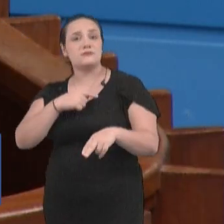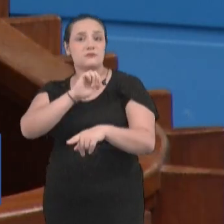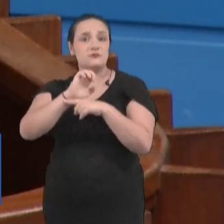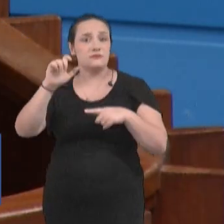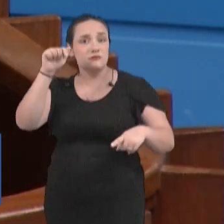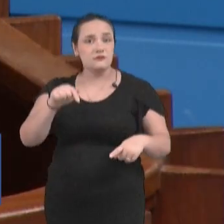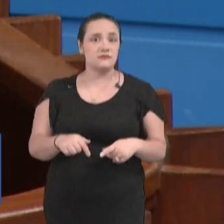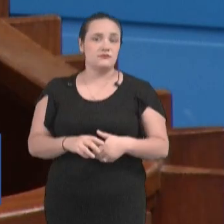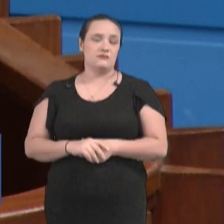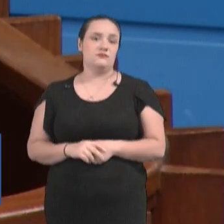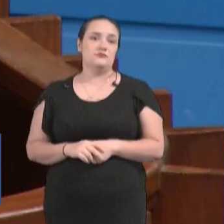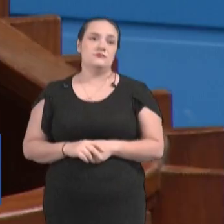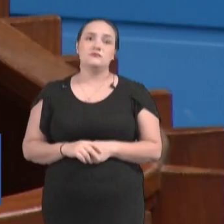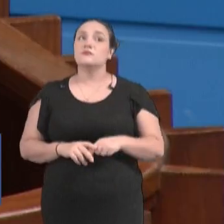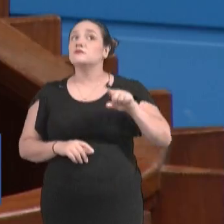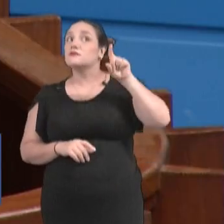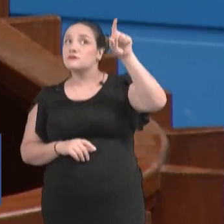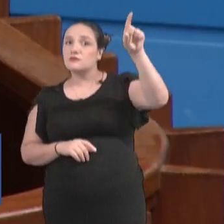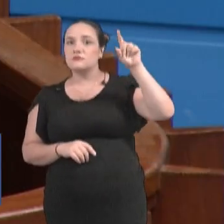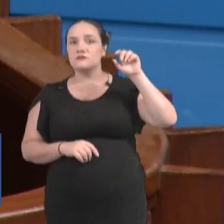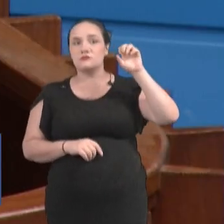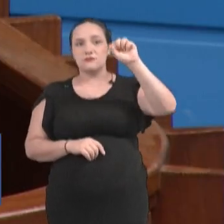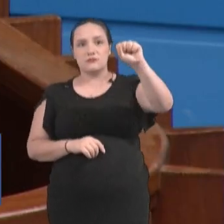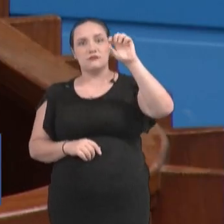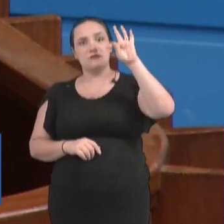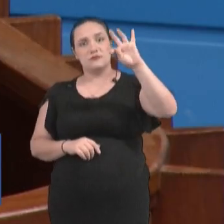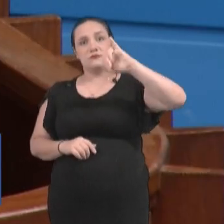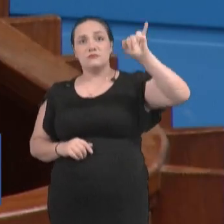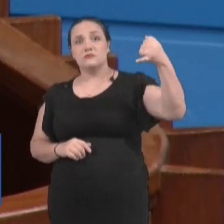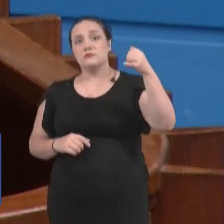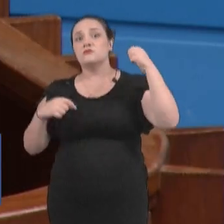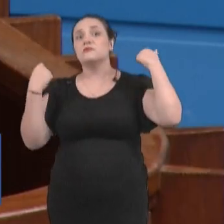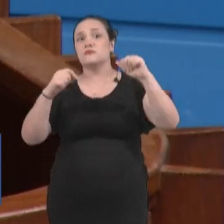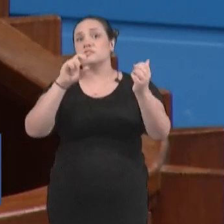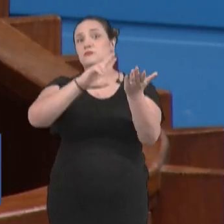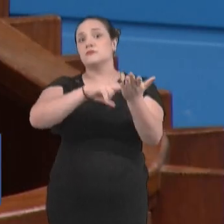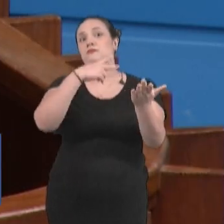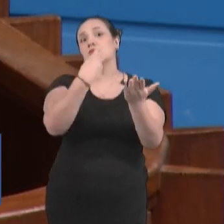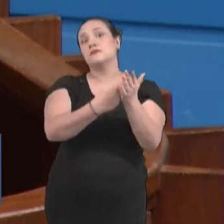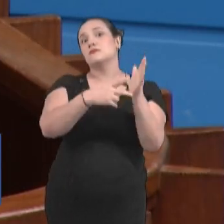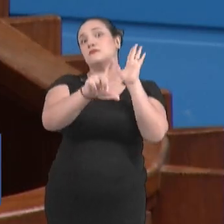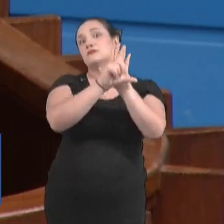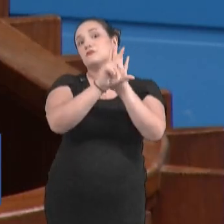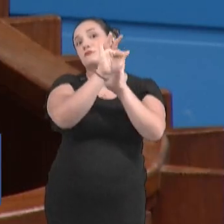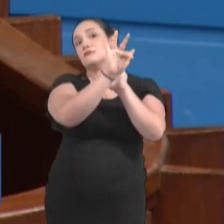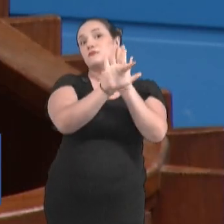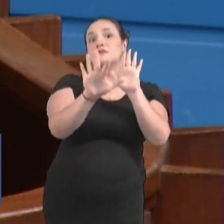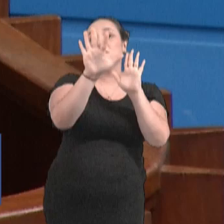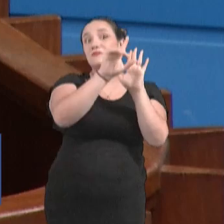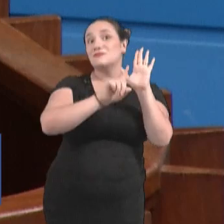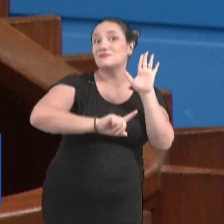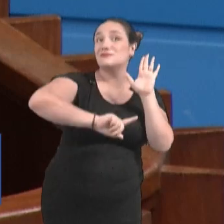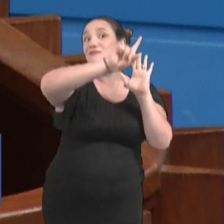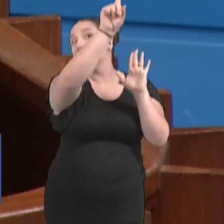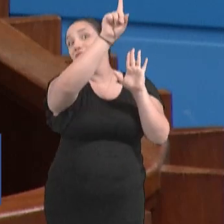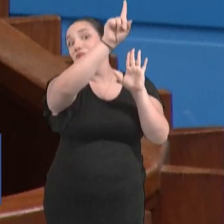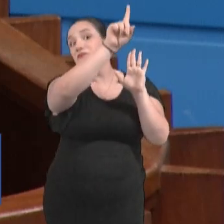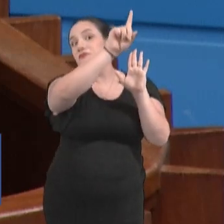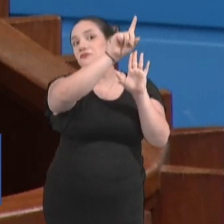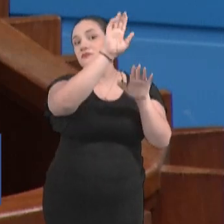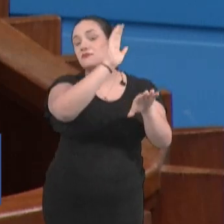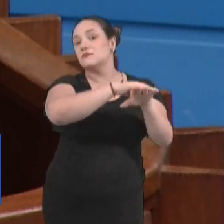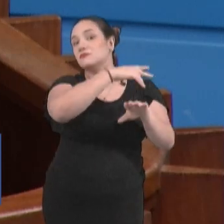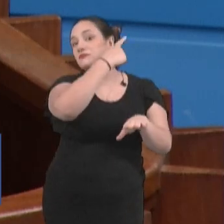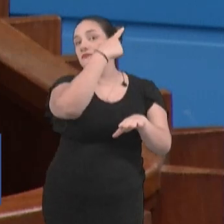mais, ao STJ, que deve interpretar as leis federais deveriam